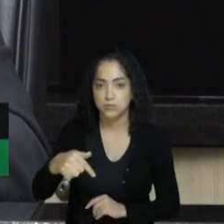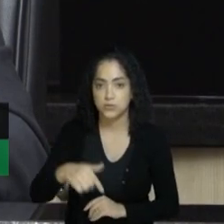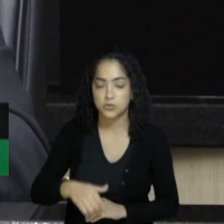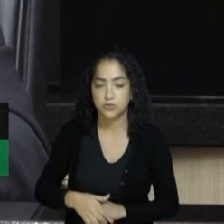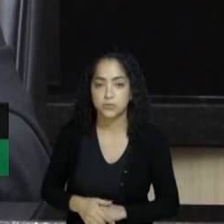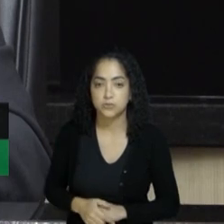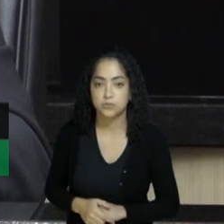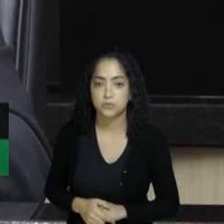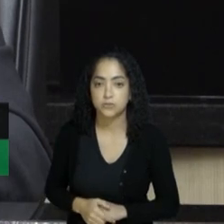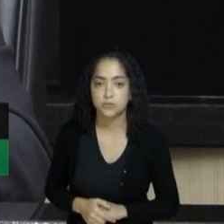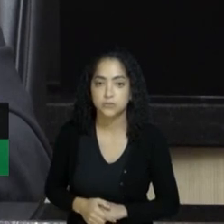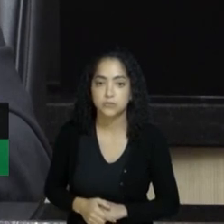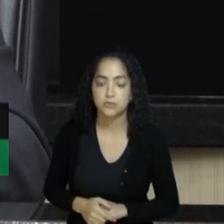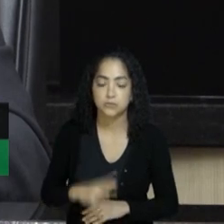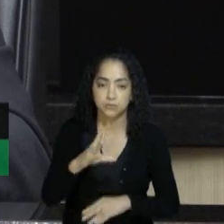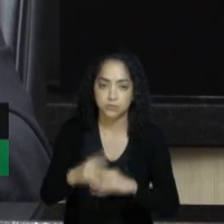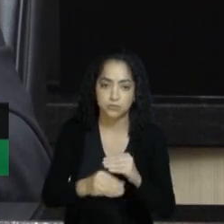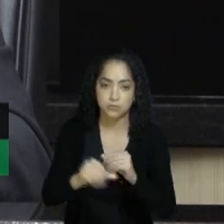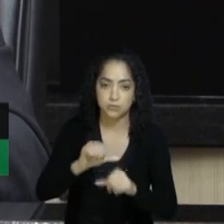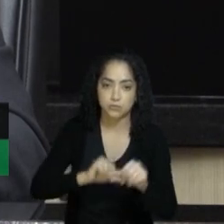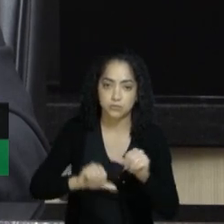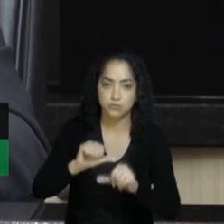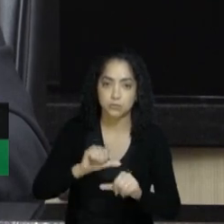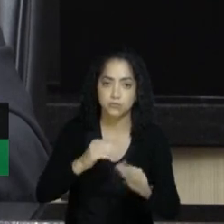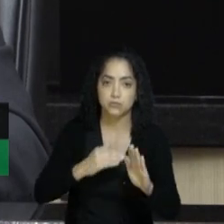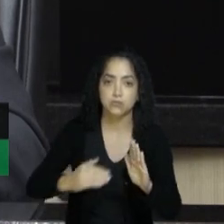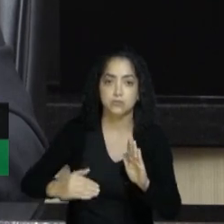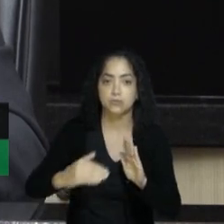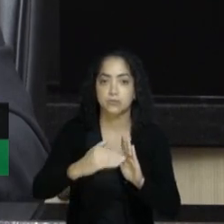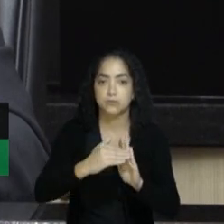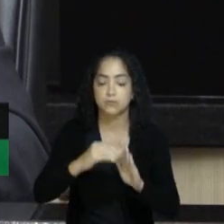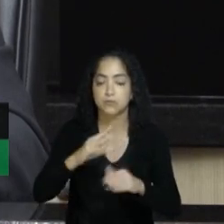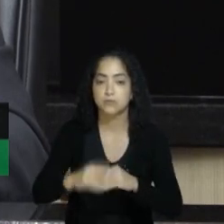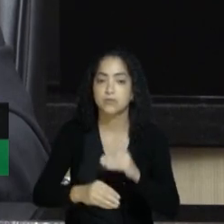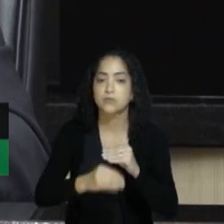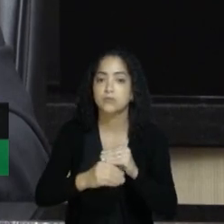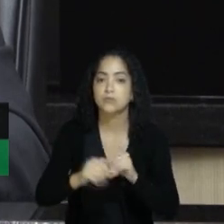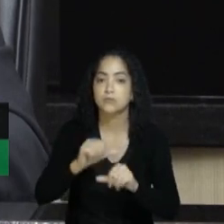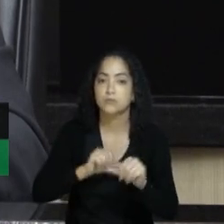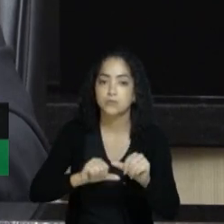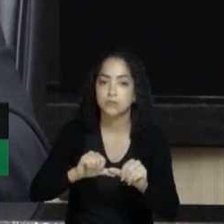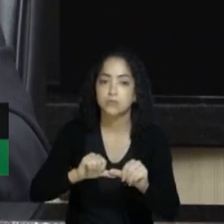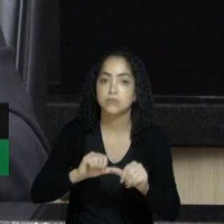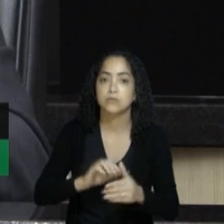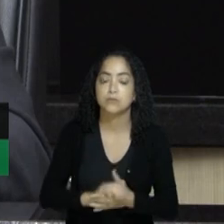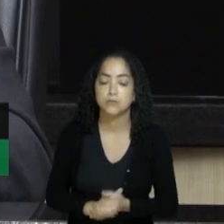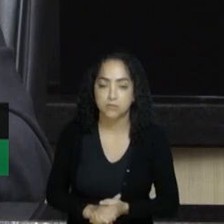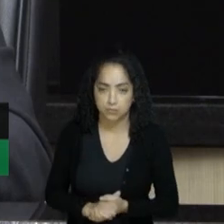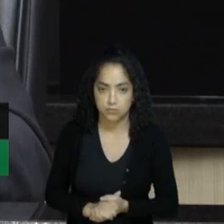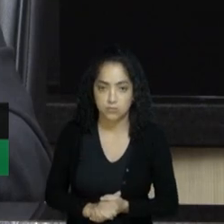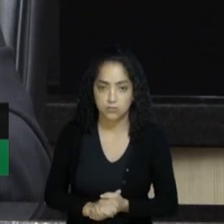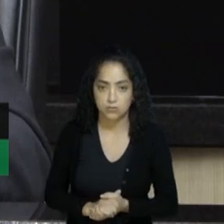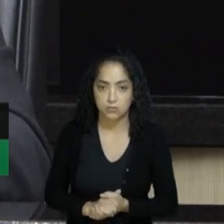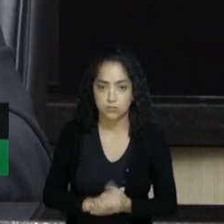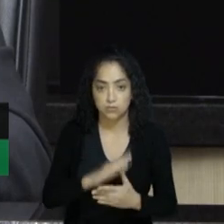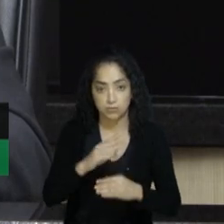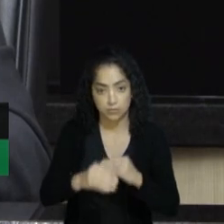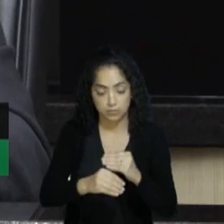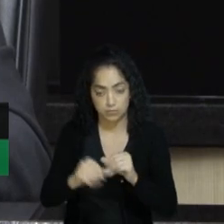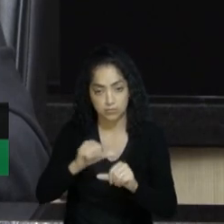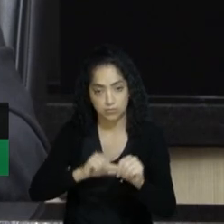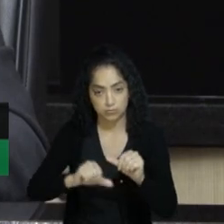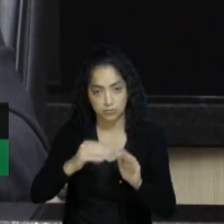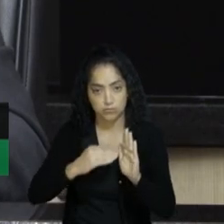287/2020, com a emenda substitutiva global e subemenda supressiva à emenda substitutiva global.